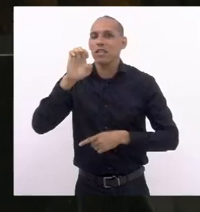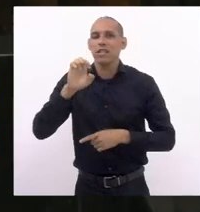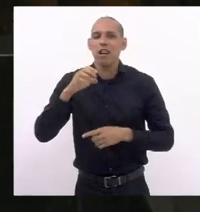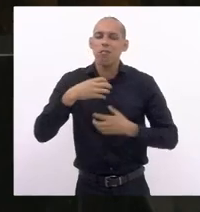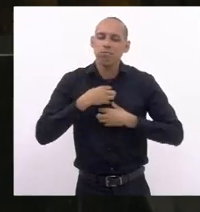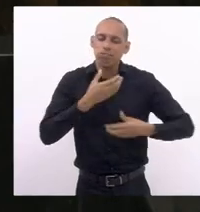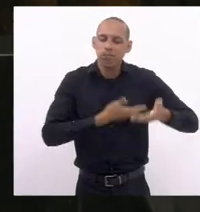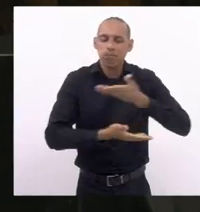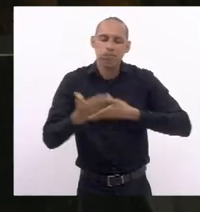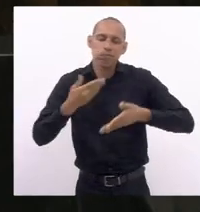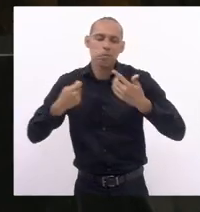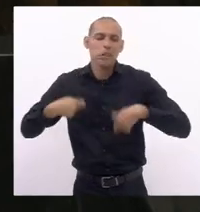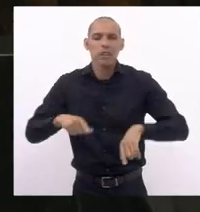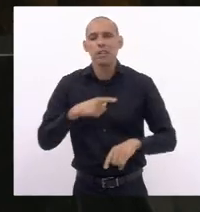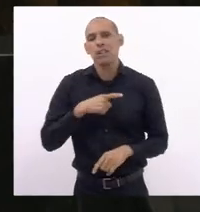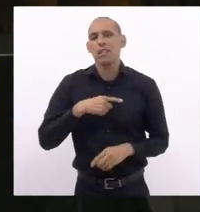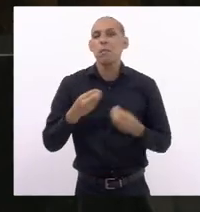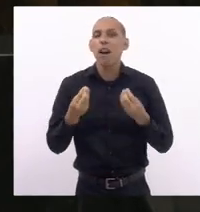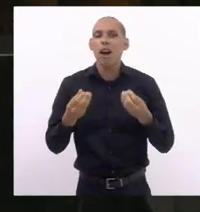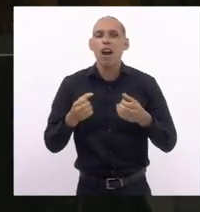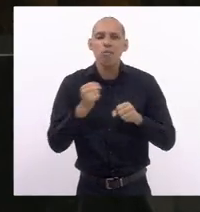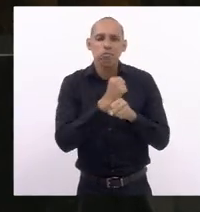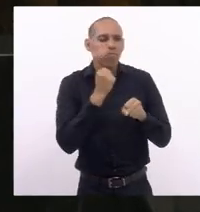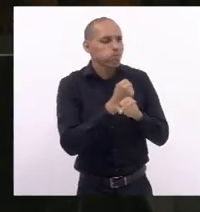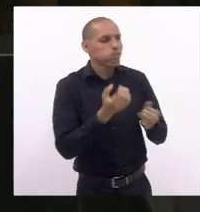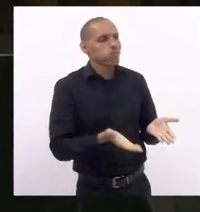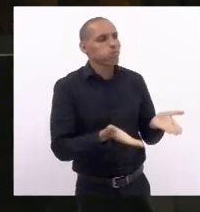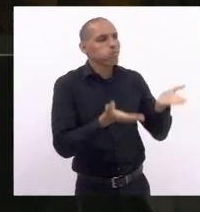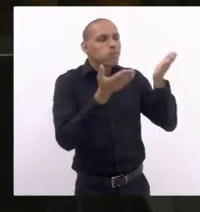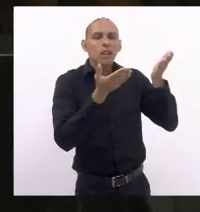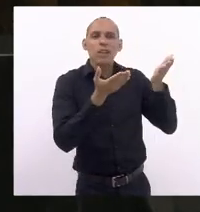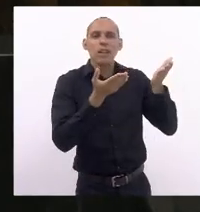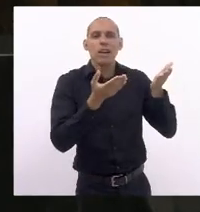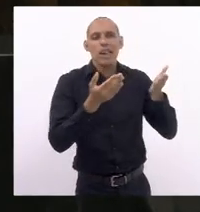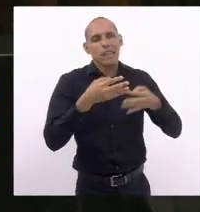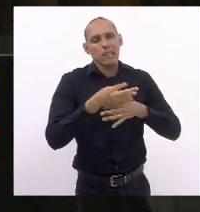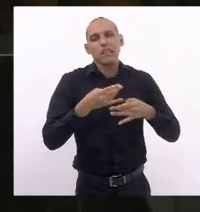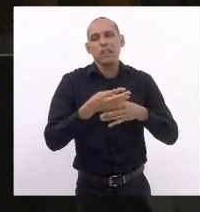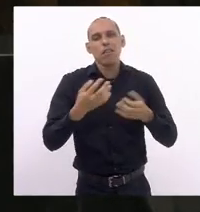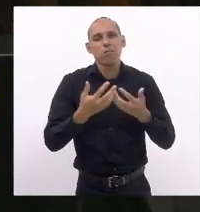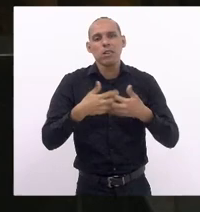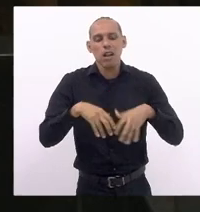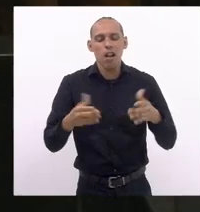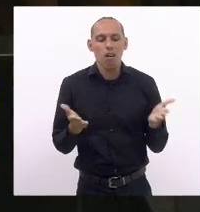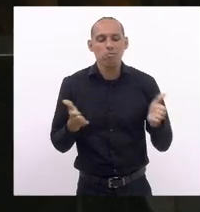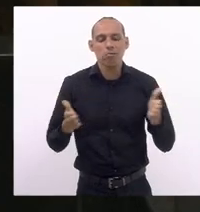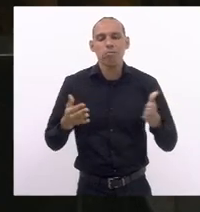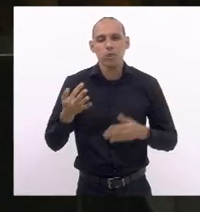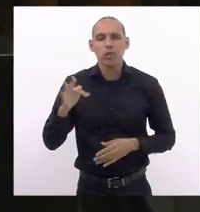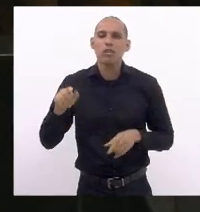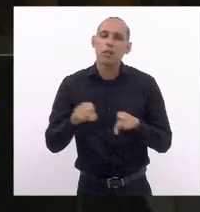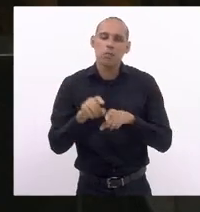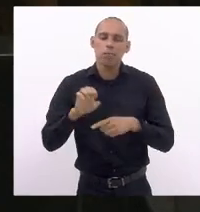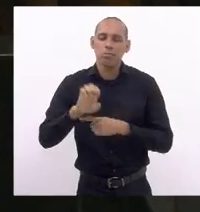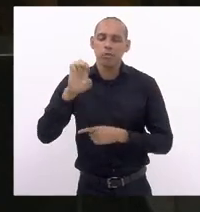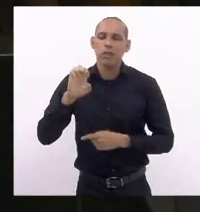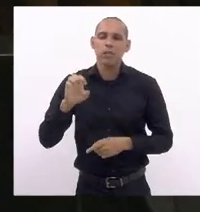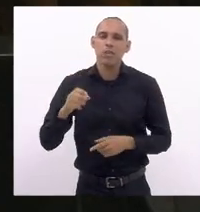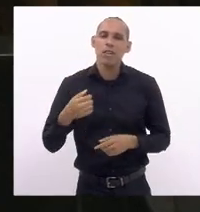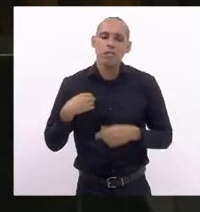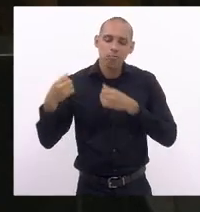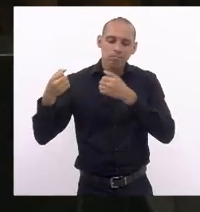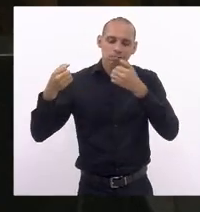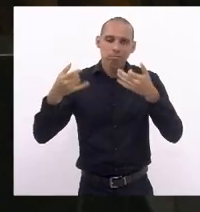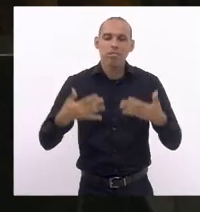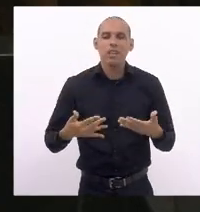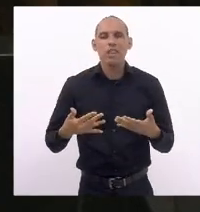solidariedade que a gente tem que ter para tentar reerguer a cidade de Petrópolis nesse momento de dor, mas tentar reerguer o nosso Estado. Então, o meu relato